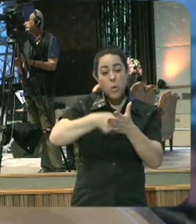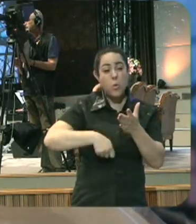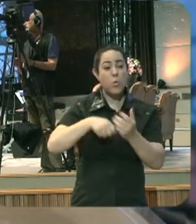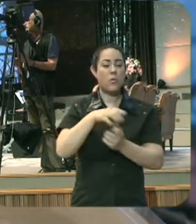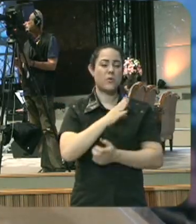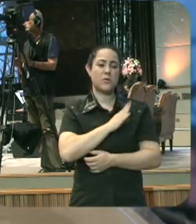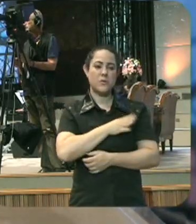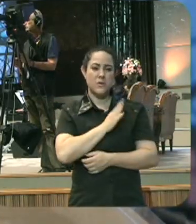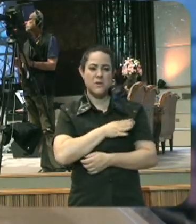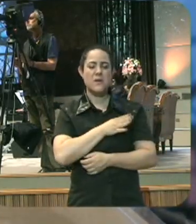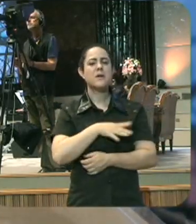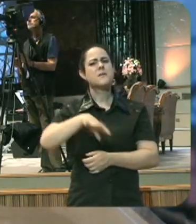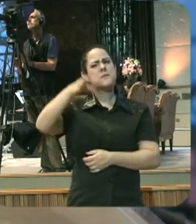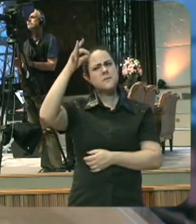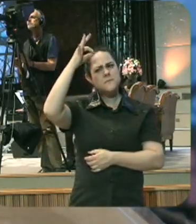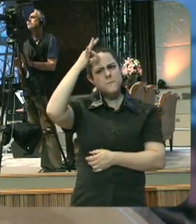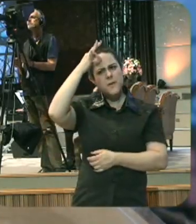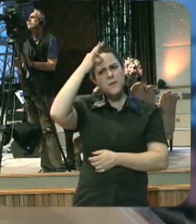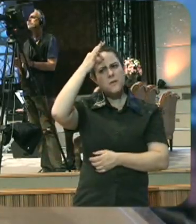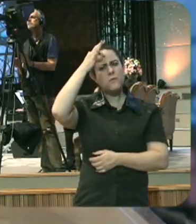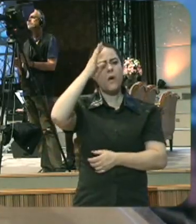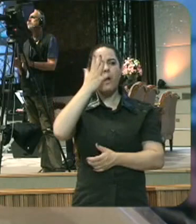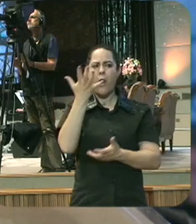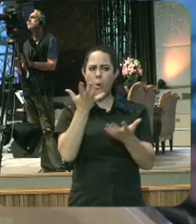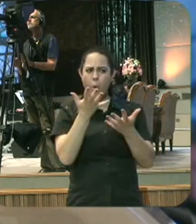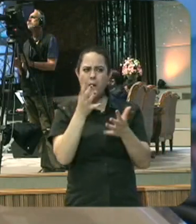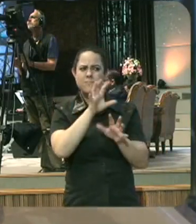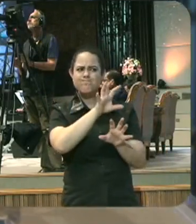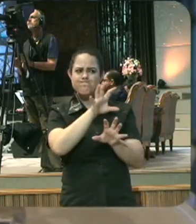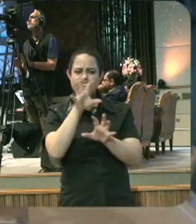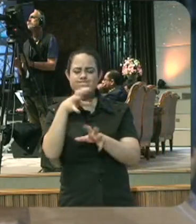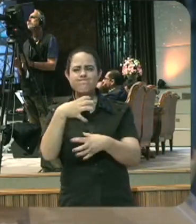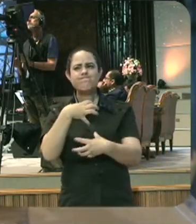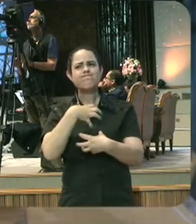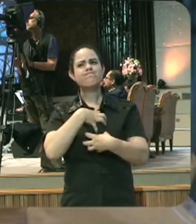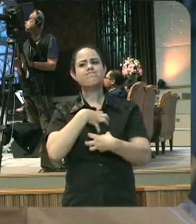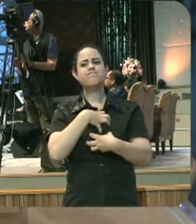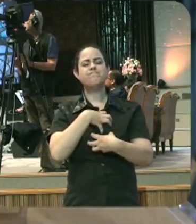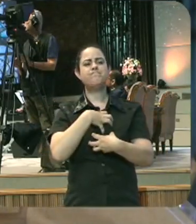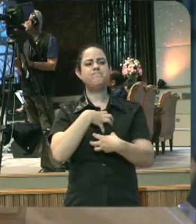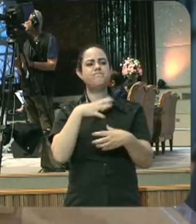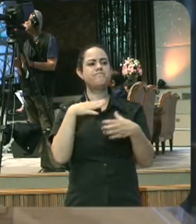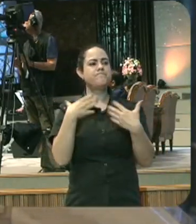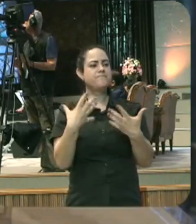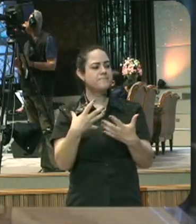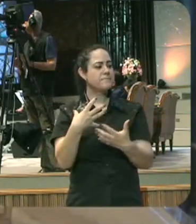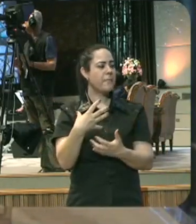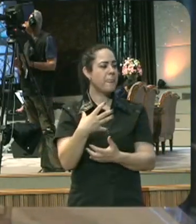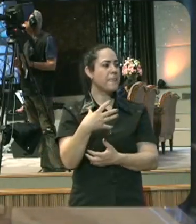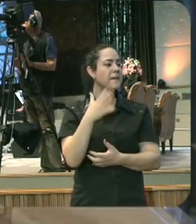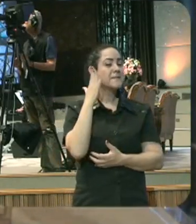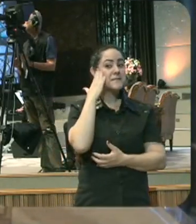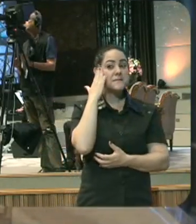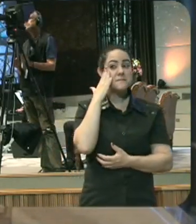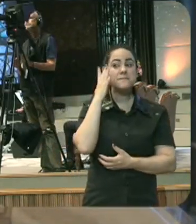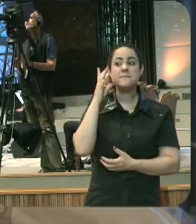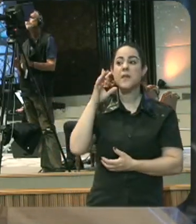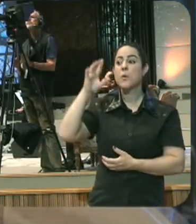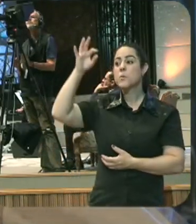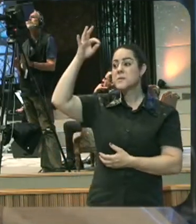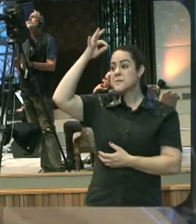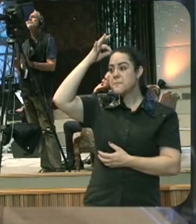coração, e que o Espírito está aplicando na alma. Sabe, quando a gente fala aqui, o Espírito